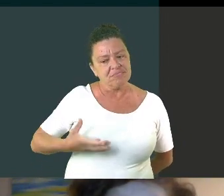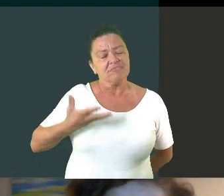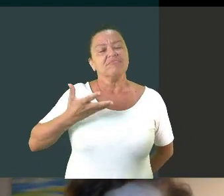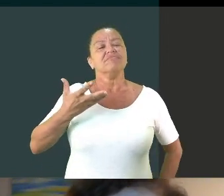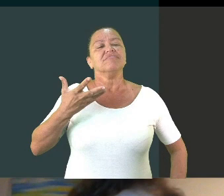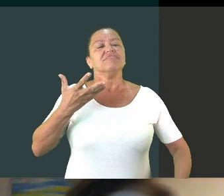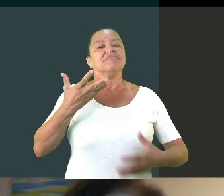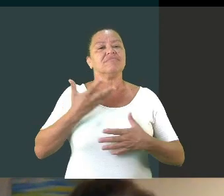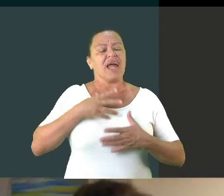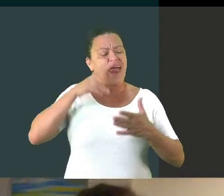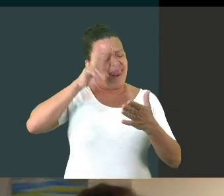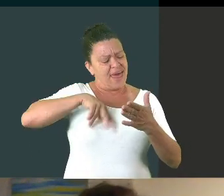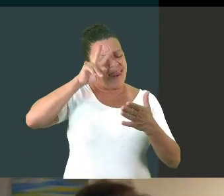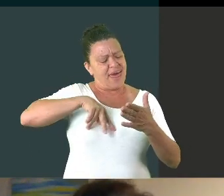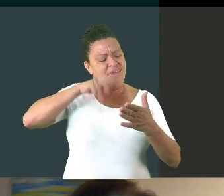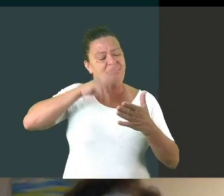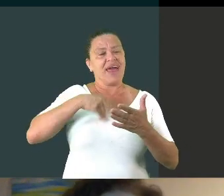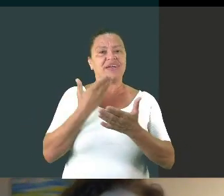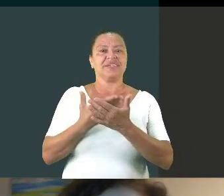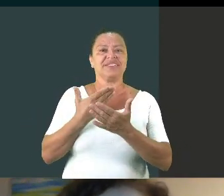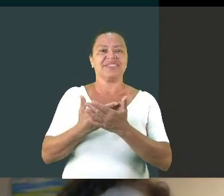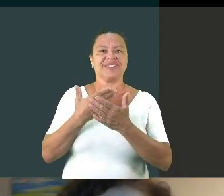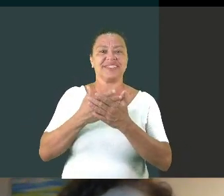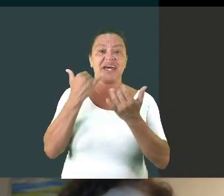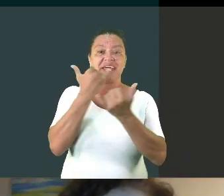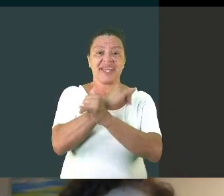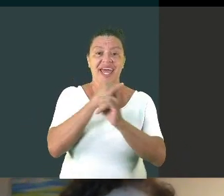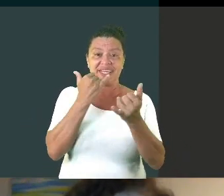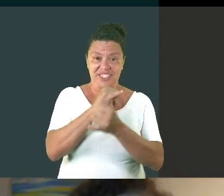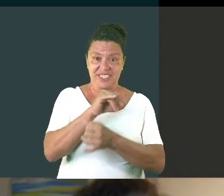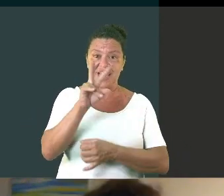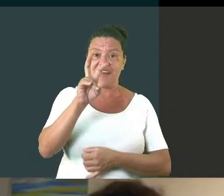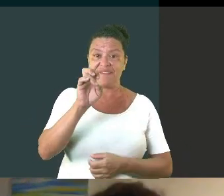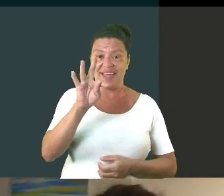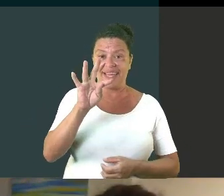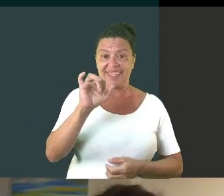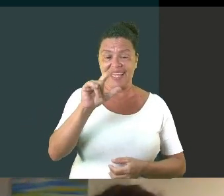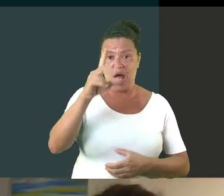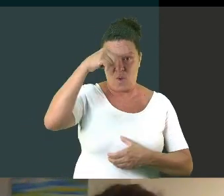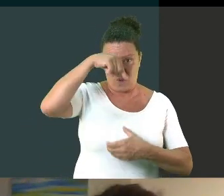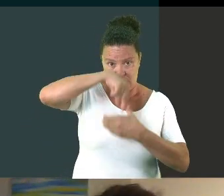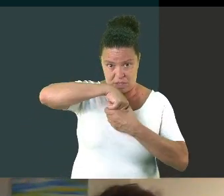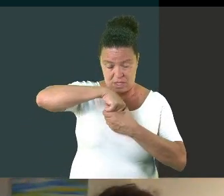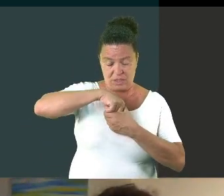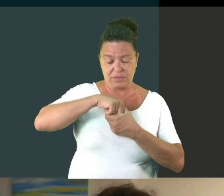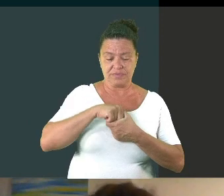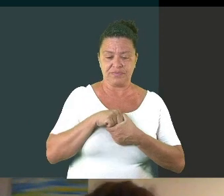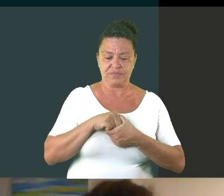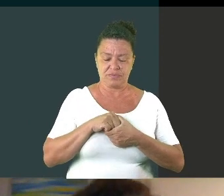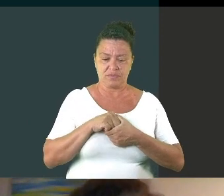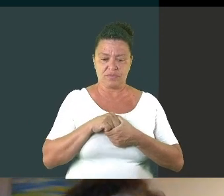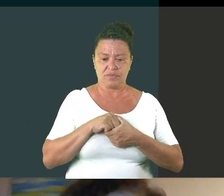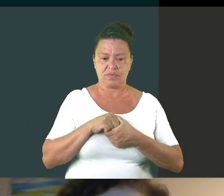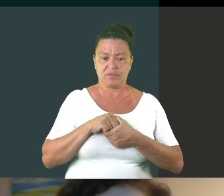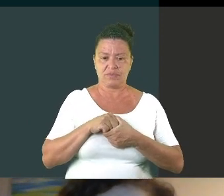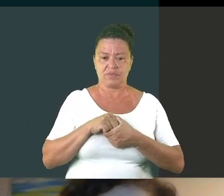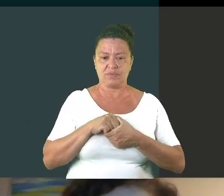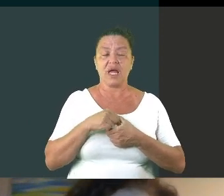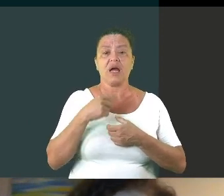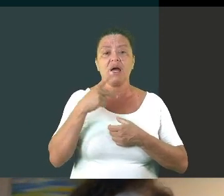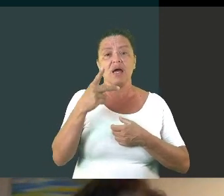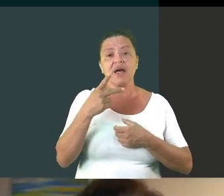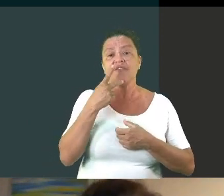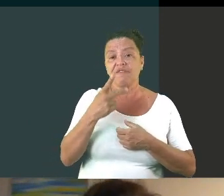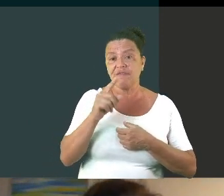bastante a ler, a estudar sobre a energia vital interior. Miramês comenta conosco